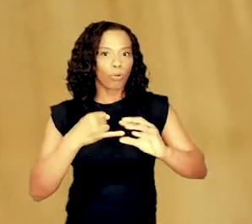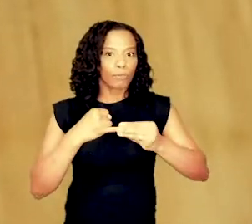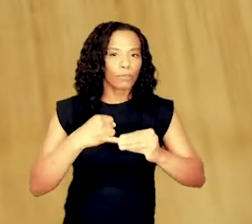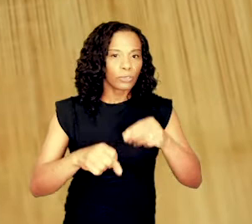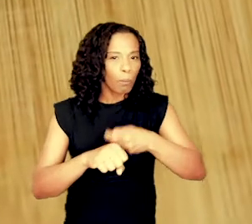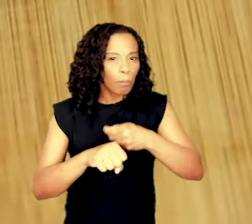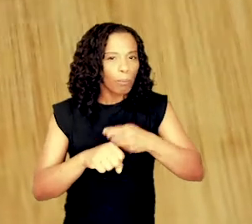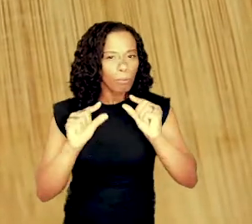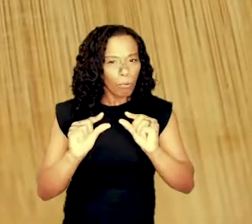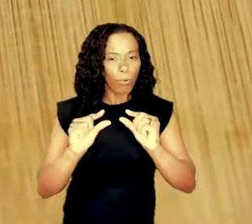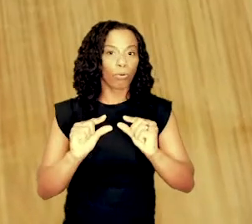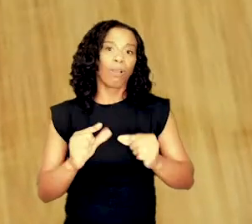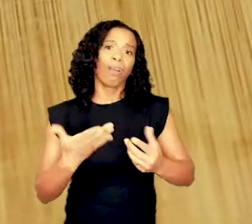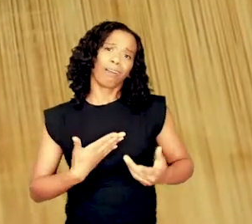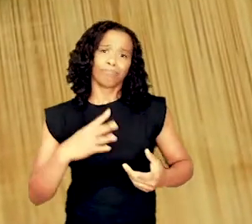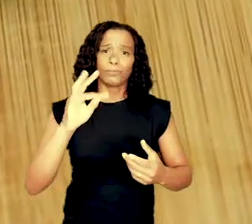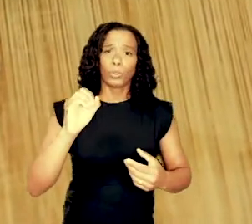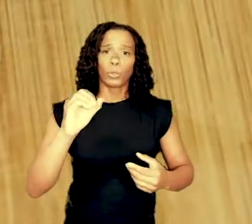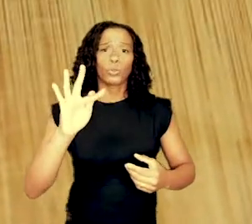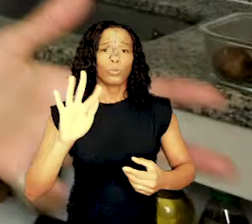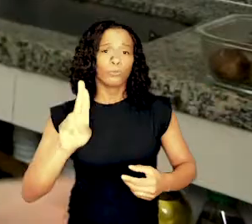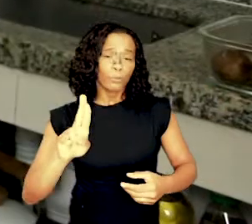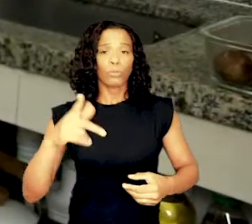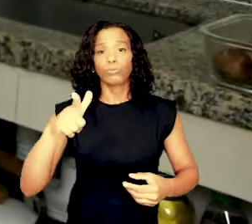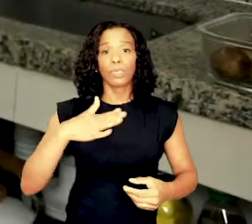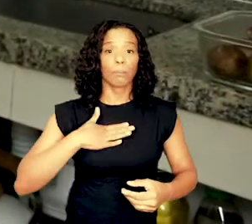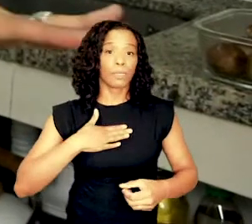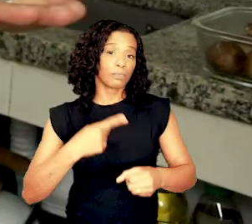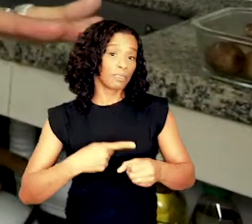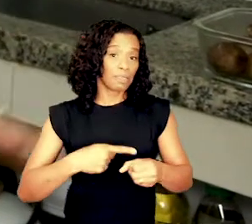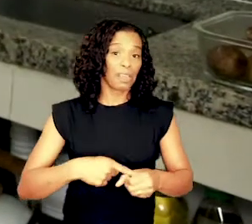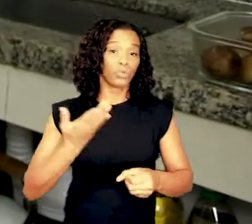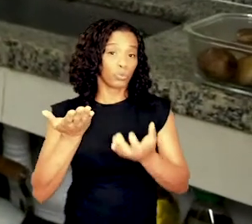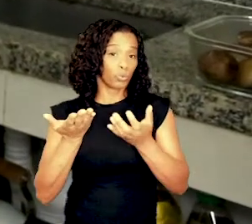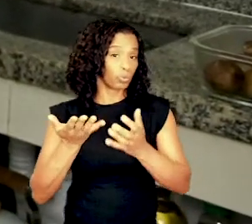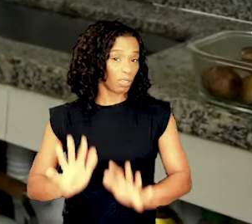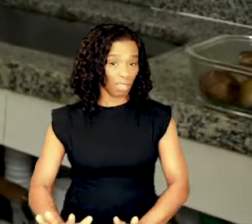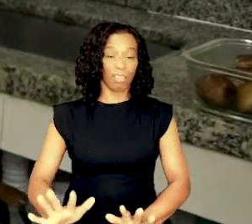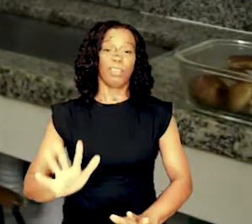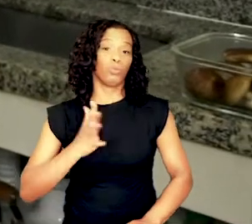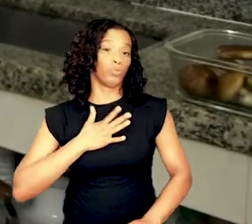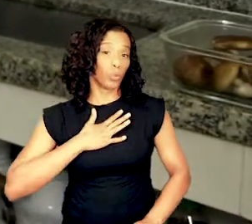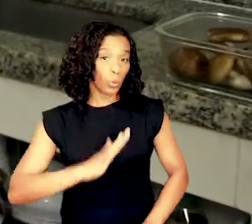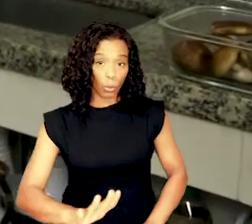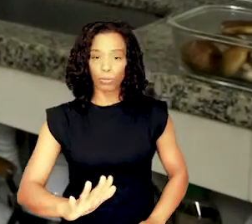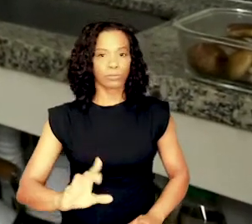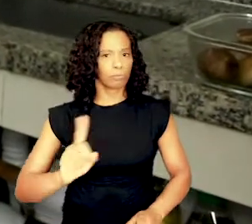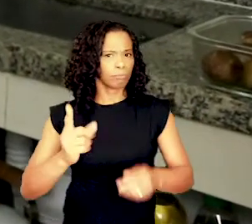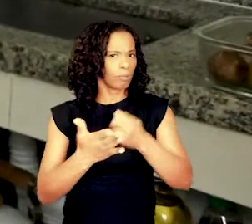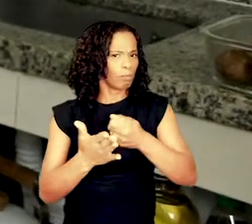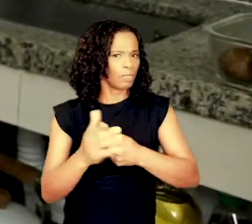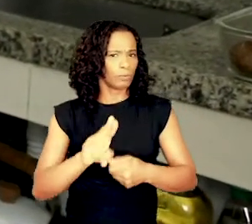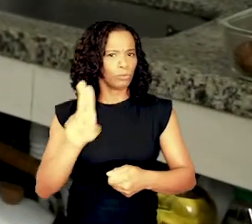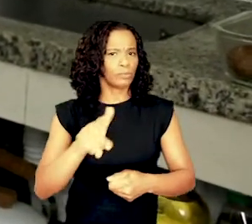tofu. Poxa, tofu não tem na minha cidade, eu não gosto, não quero. Tudo bem também, não tem problema, você não é obrigado a usar, vai ficar